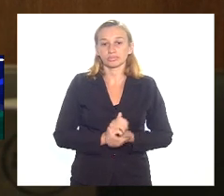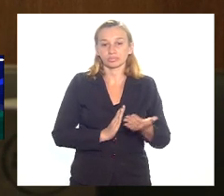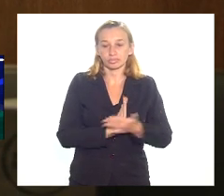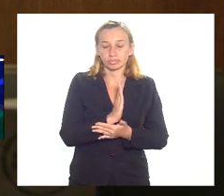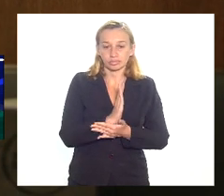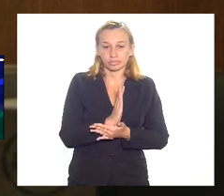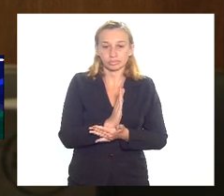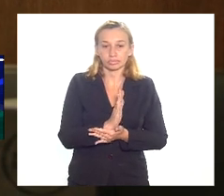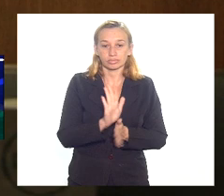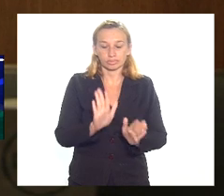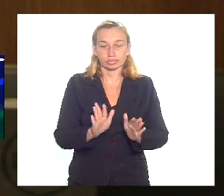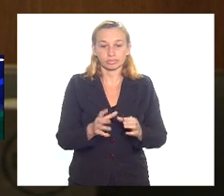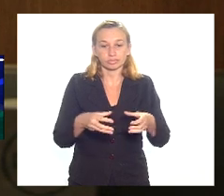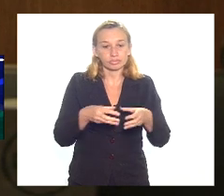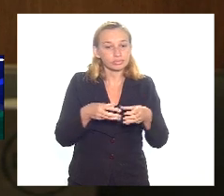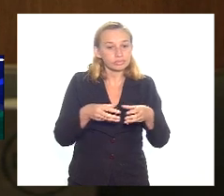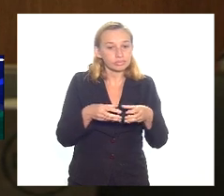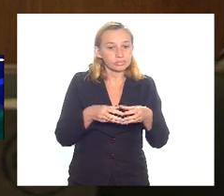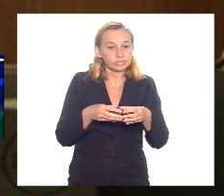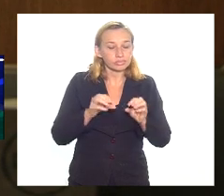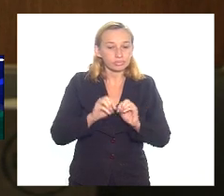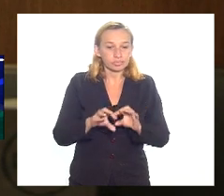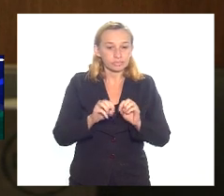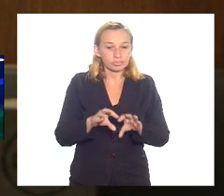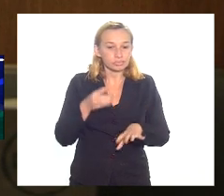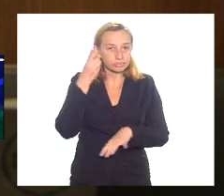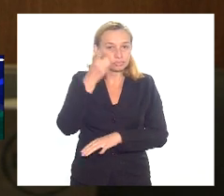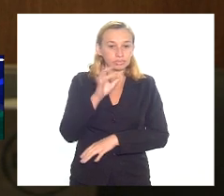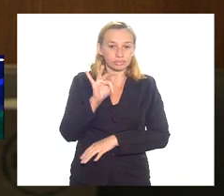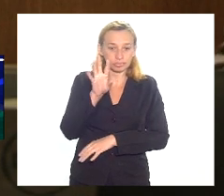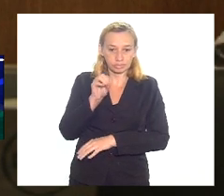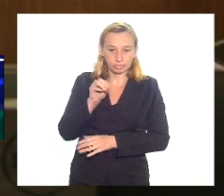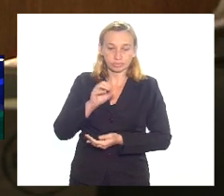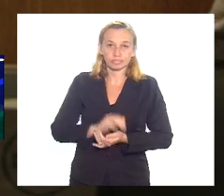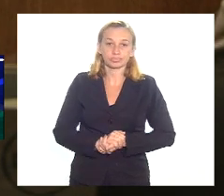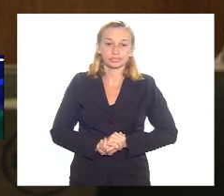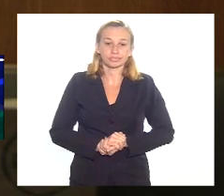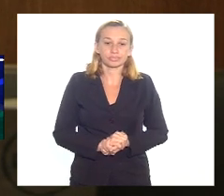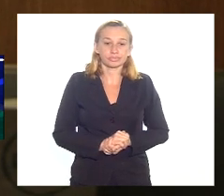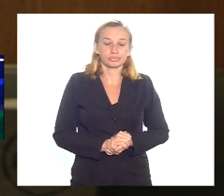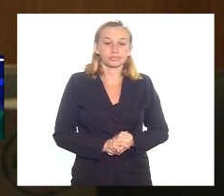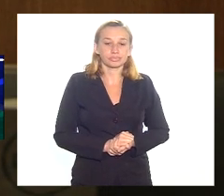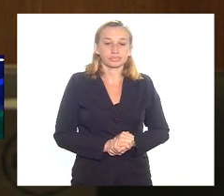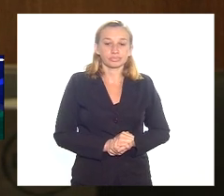12. Pela Comissão de Educação, deputado Flávio Serafini.